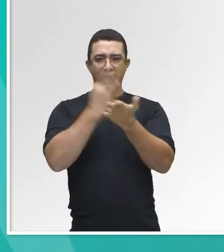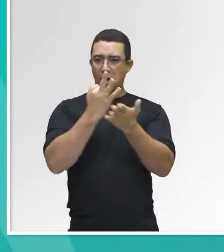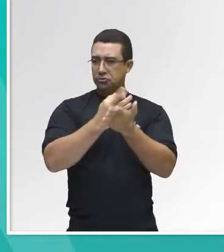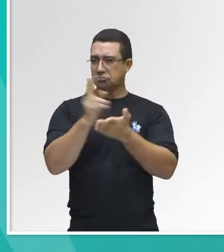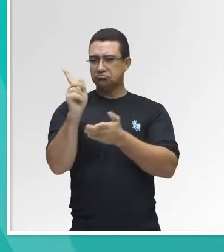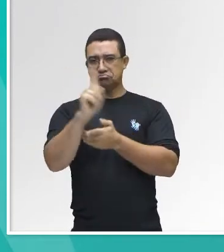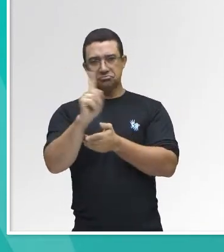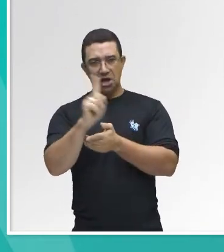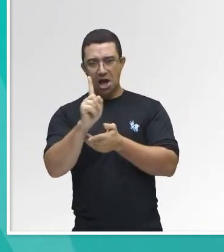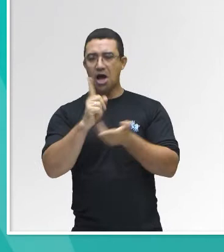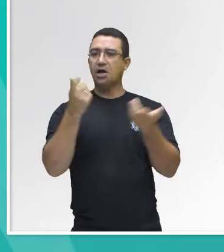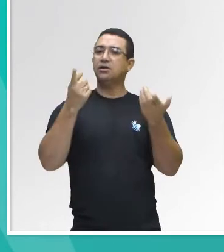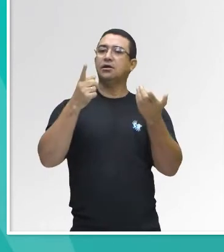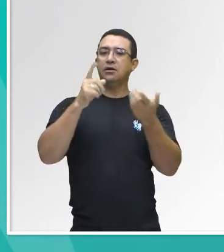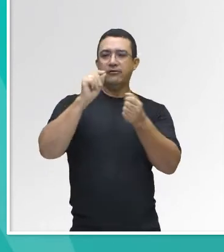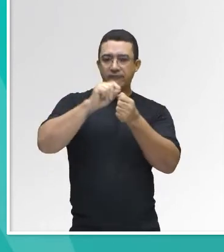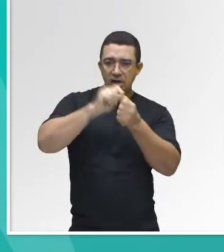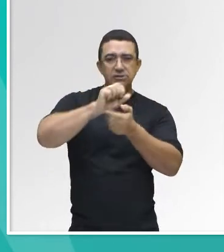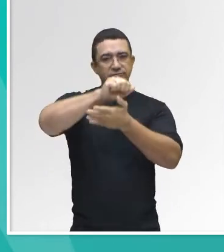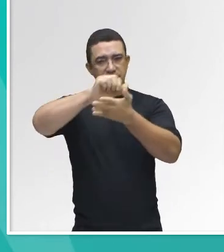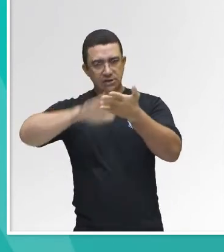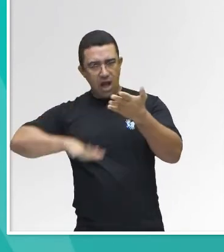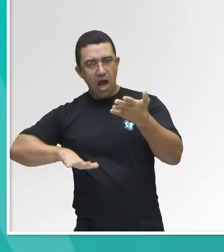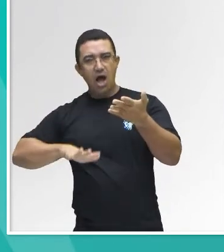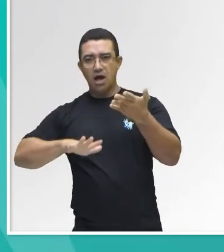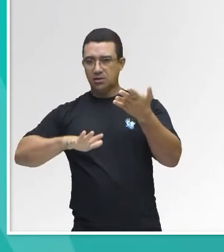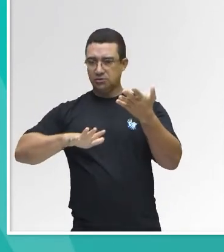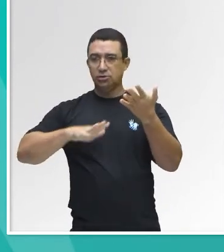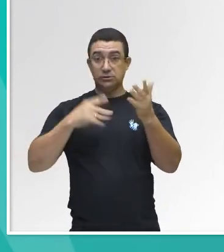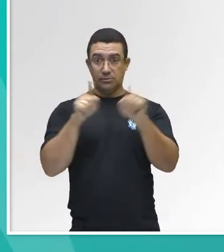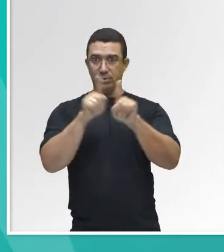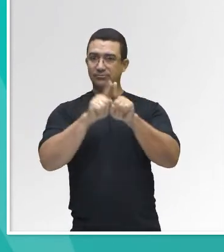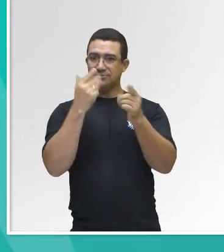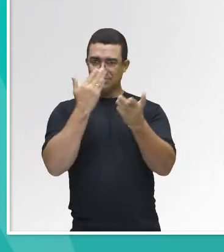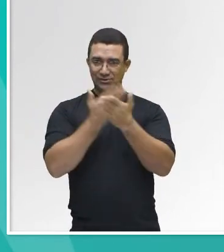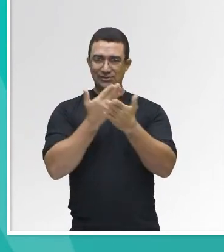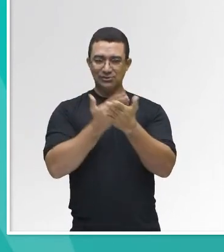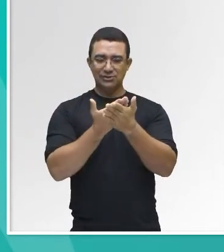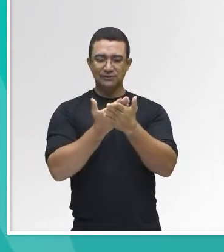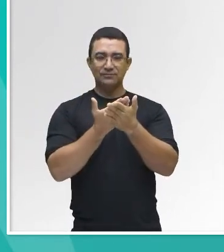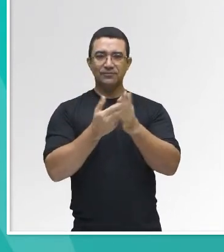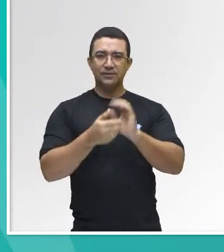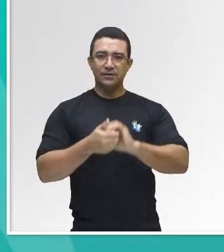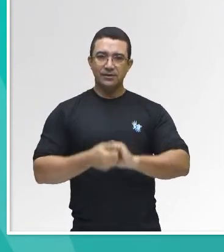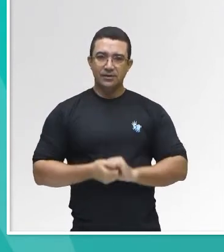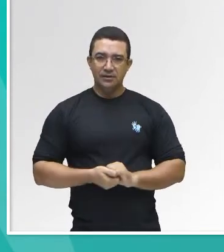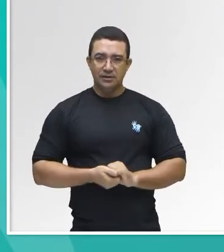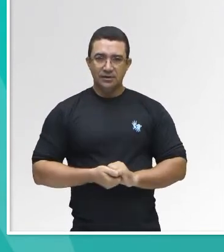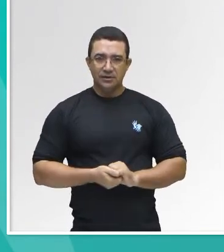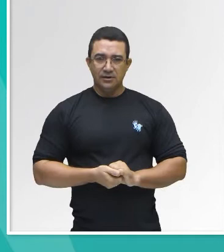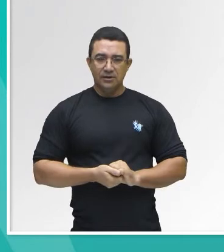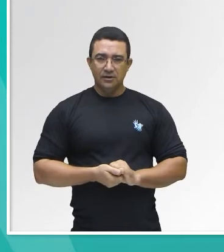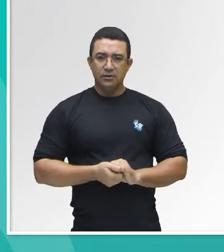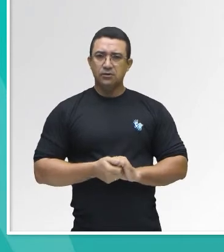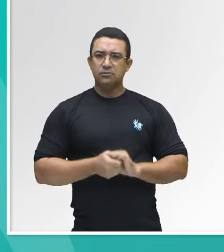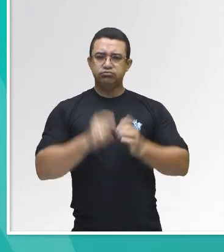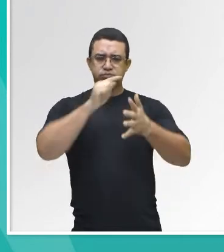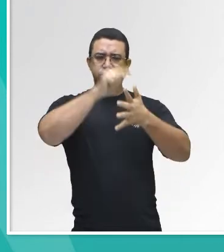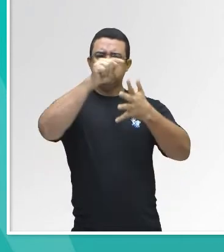realizam atividades, realizam tarefas e estudam, né? Essas são todas